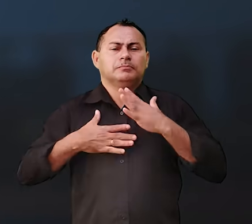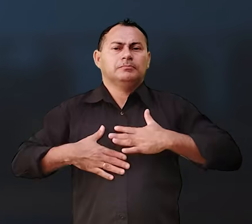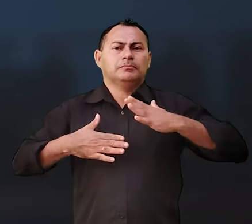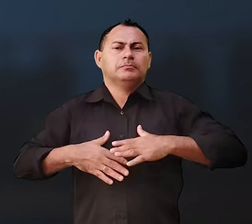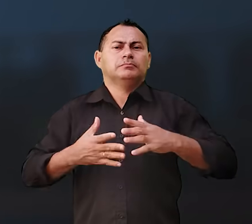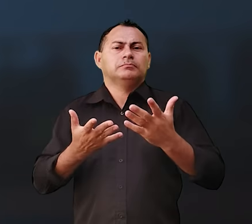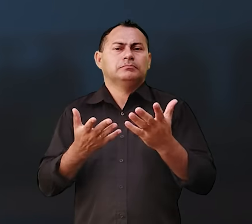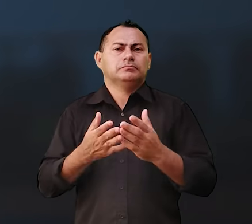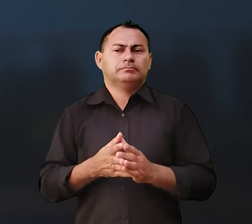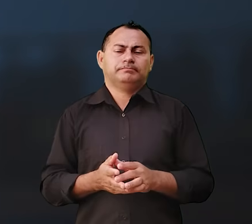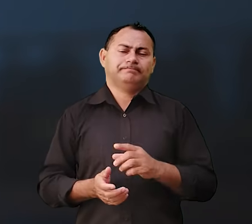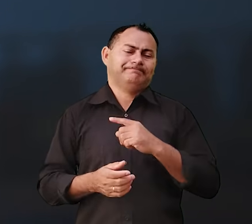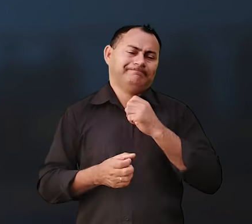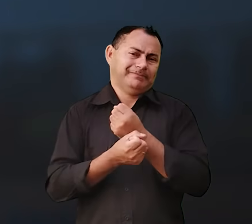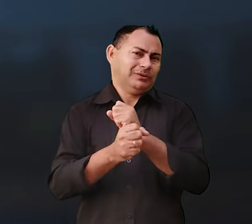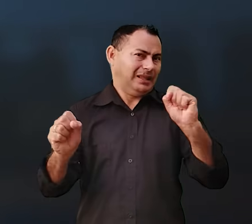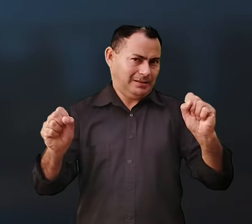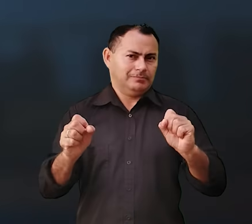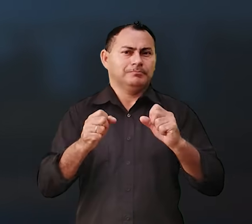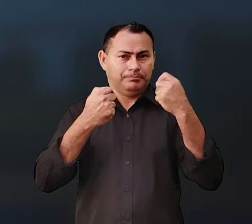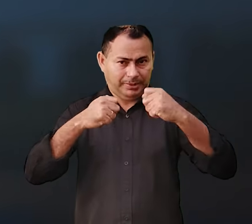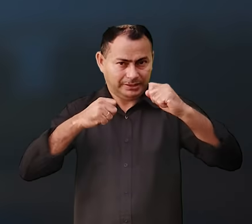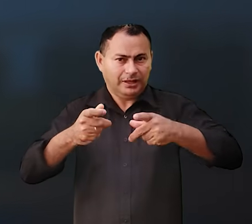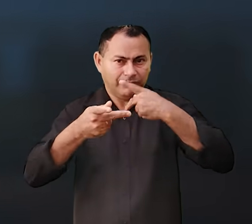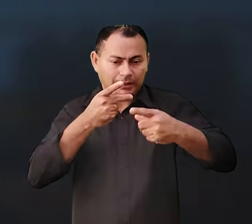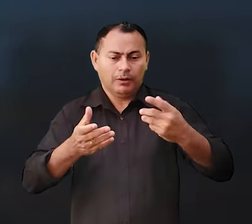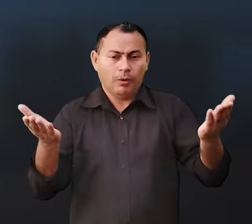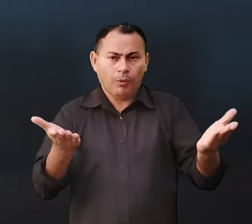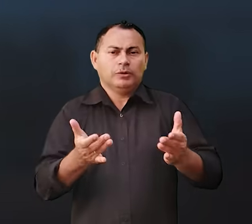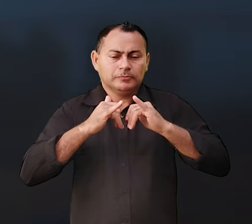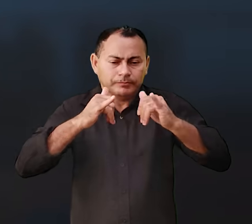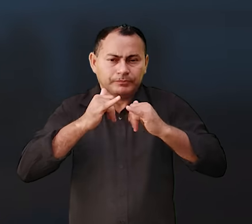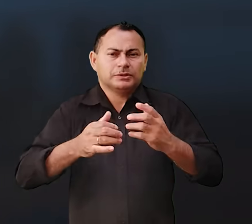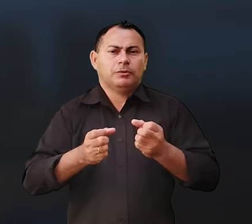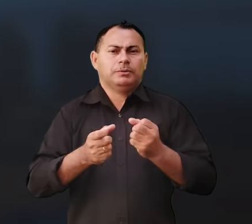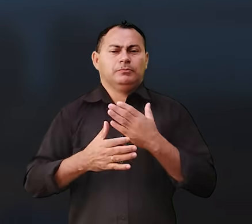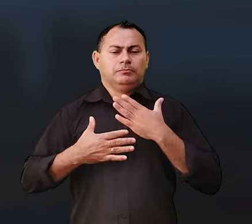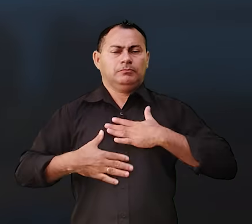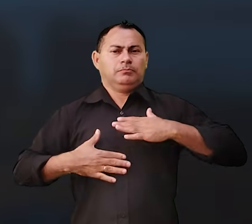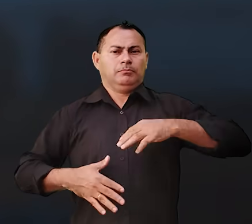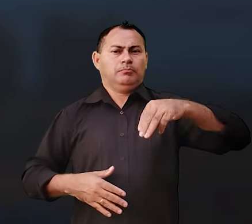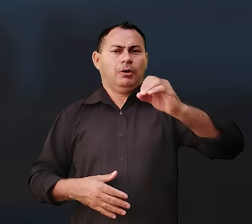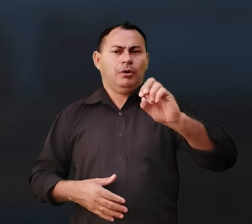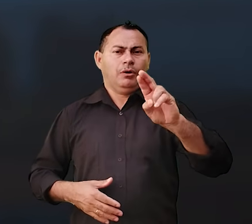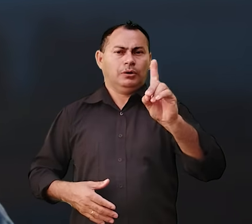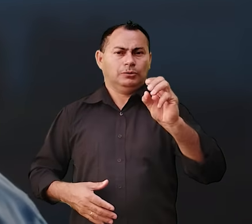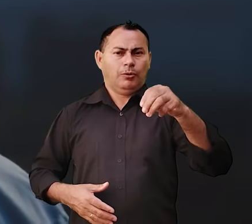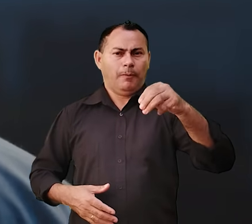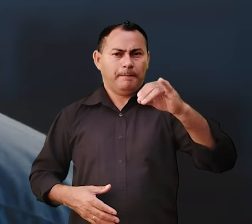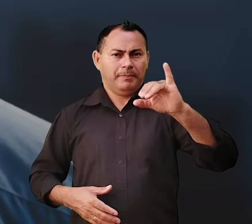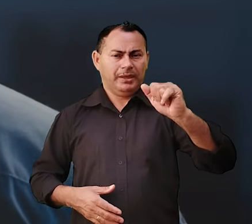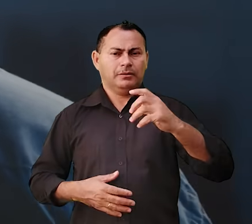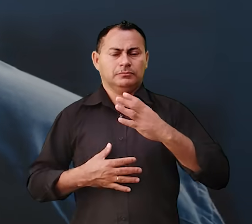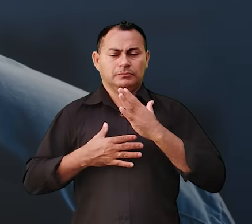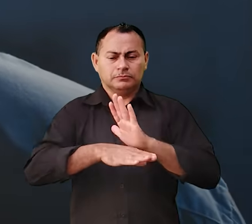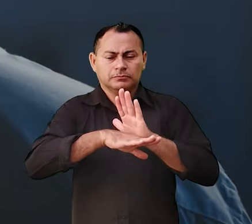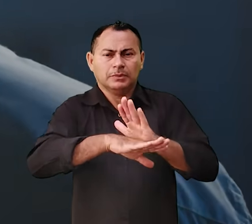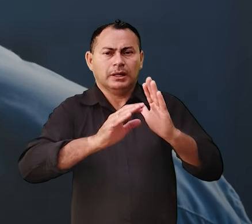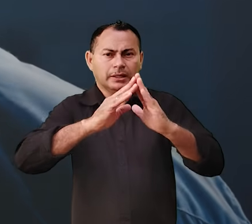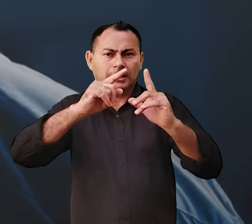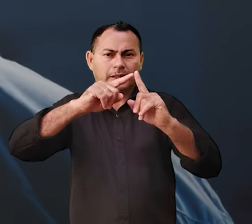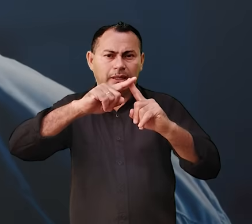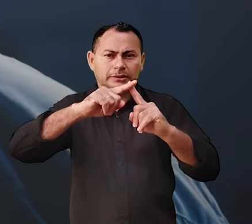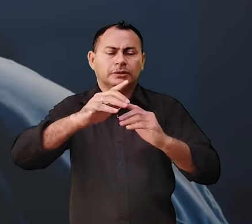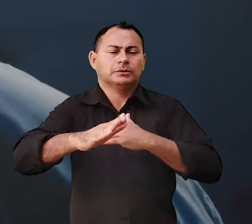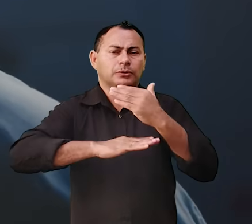sobre mordomia? Impossível! Hoje eu prego sobre mordomia e sobre contribuir na igreja